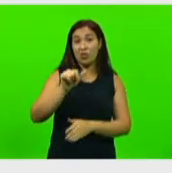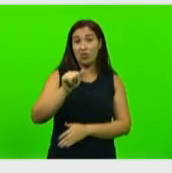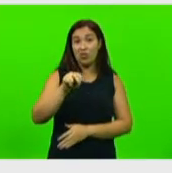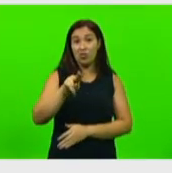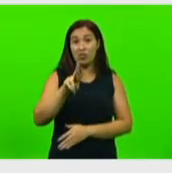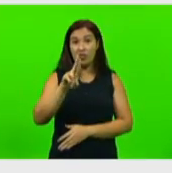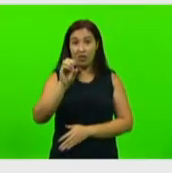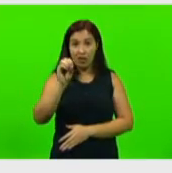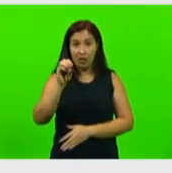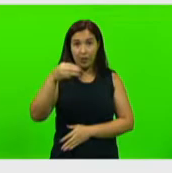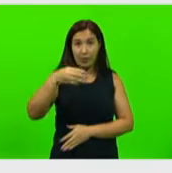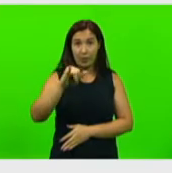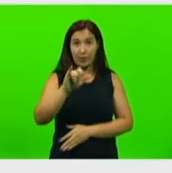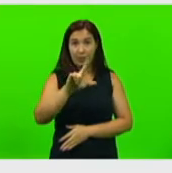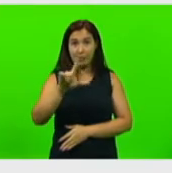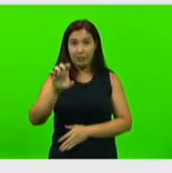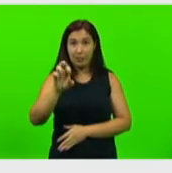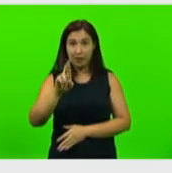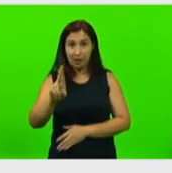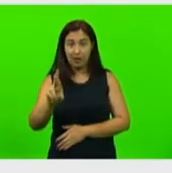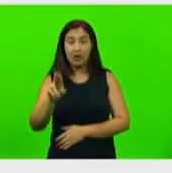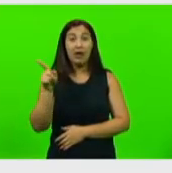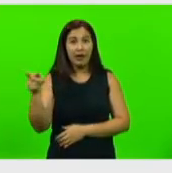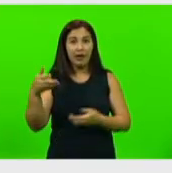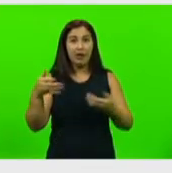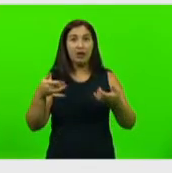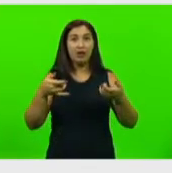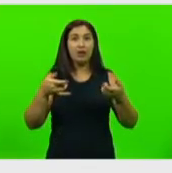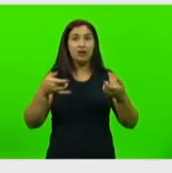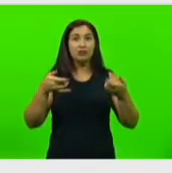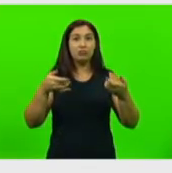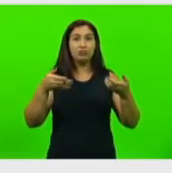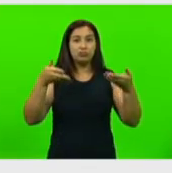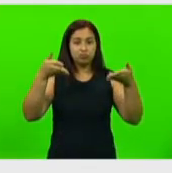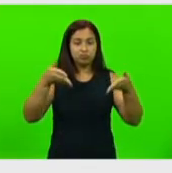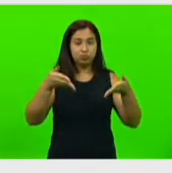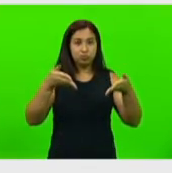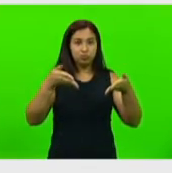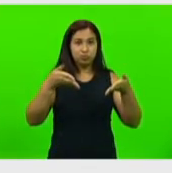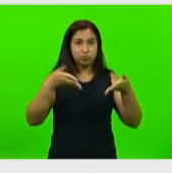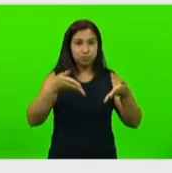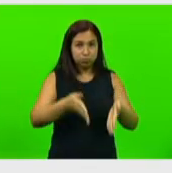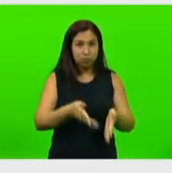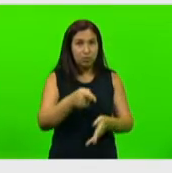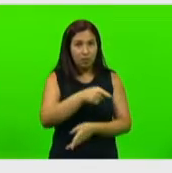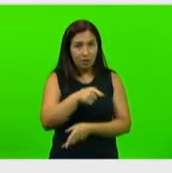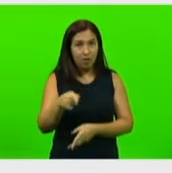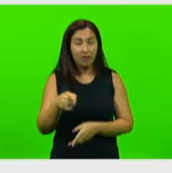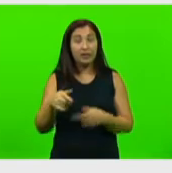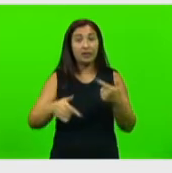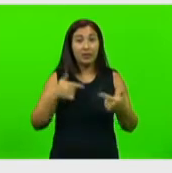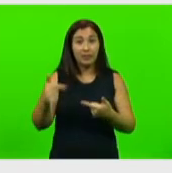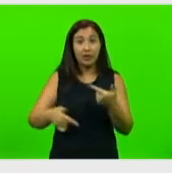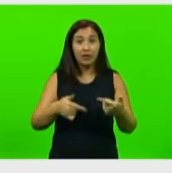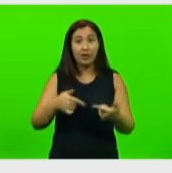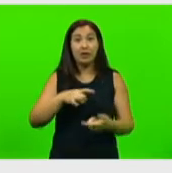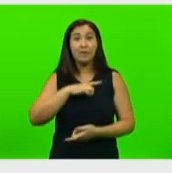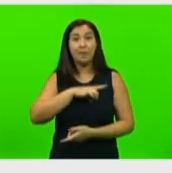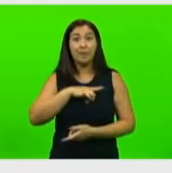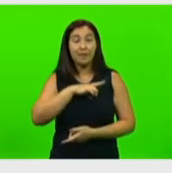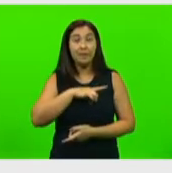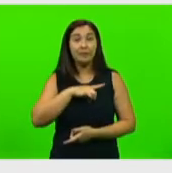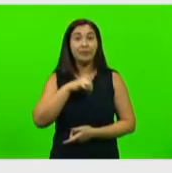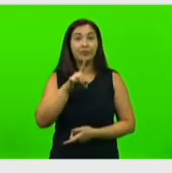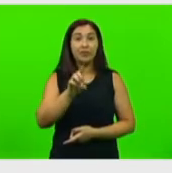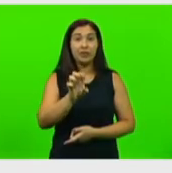inclusive foi sepultado, trabalhava atualmente na Delegacia Regional de